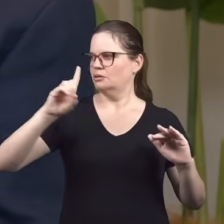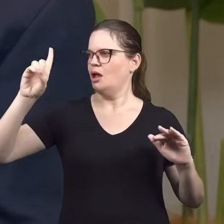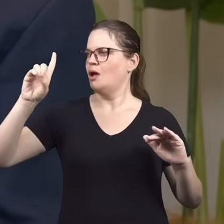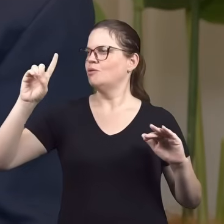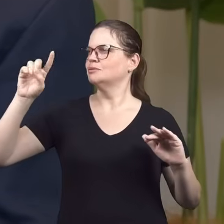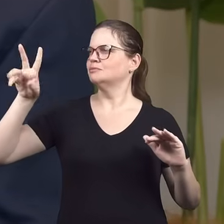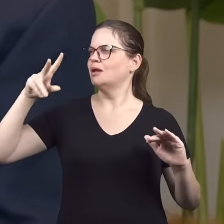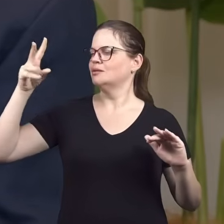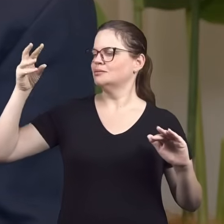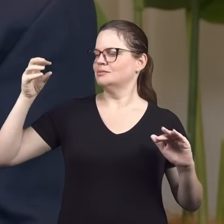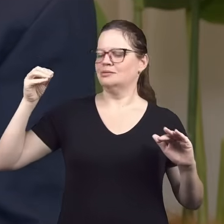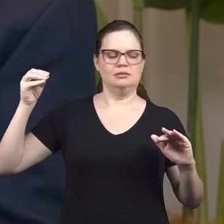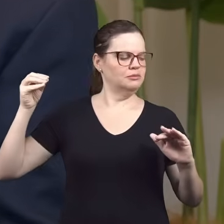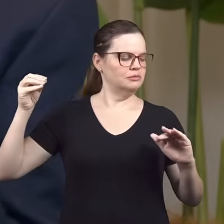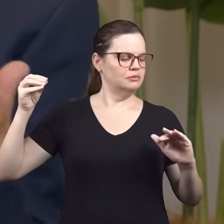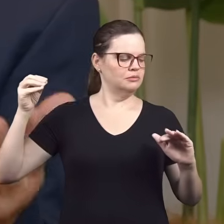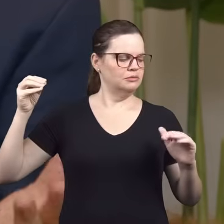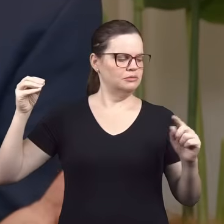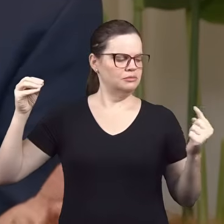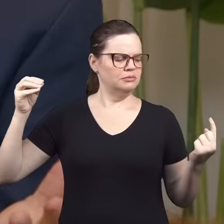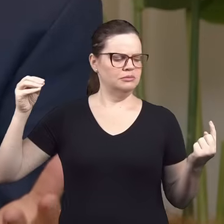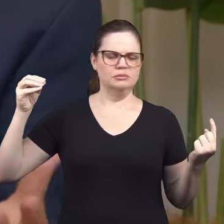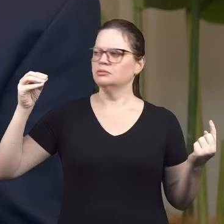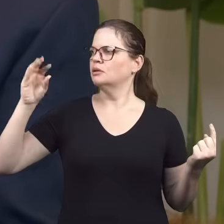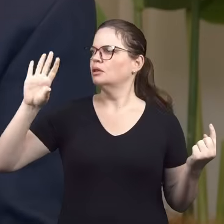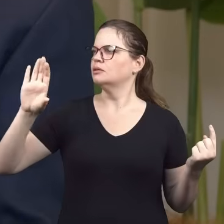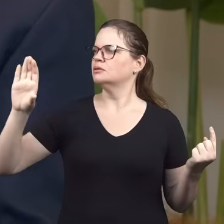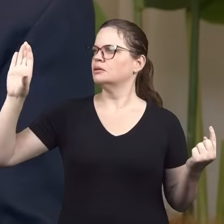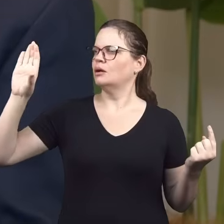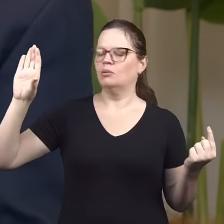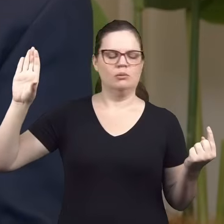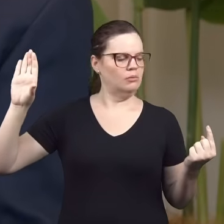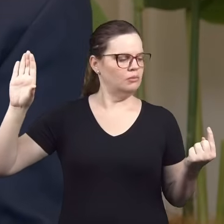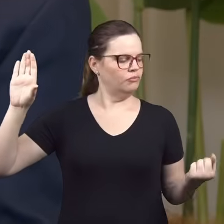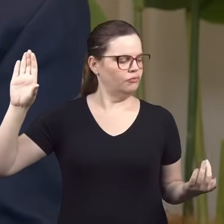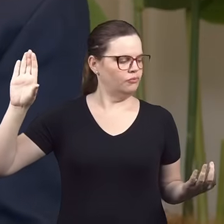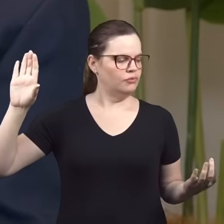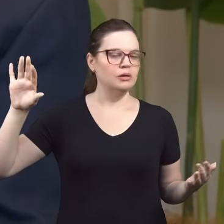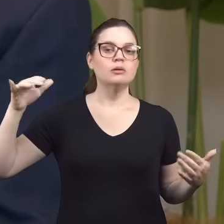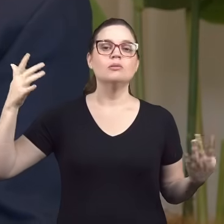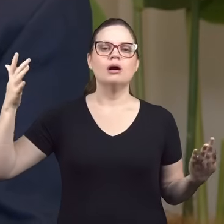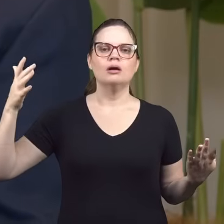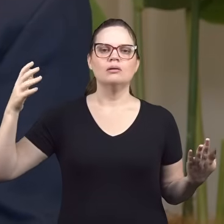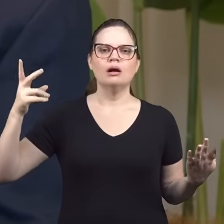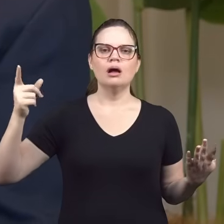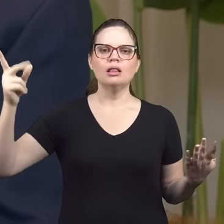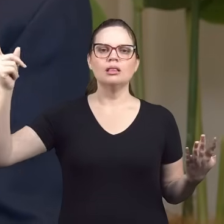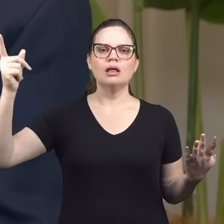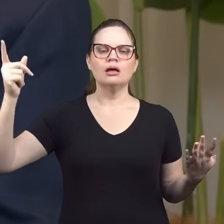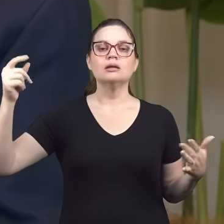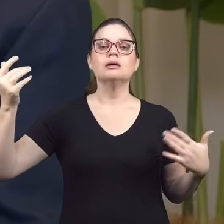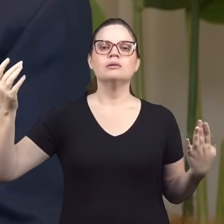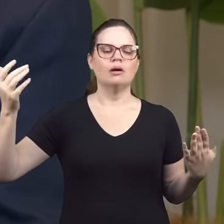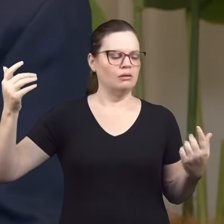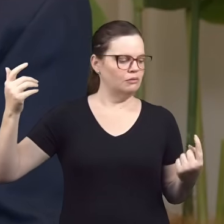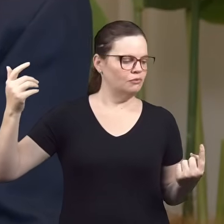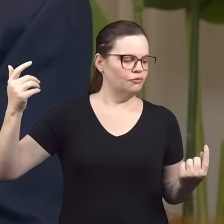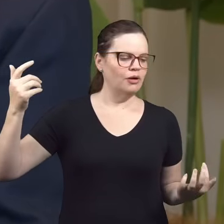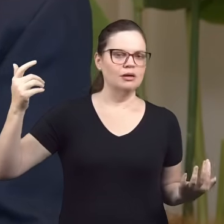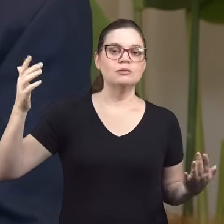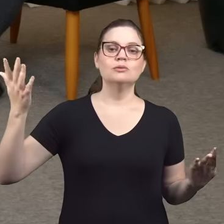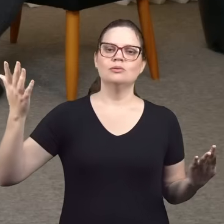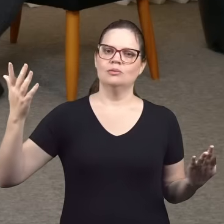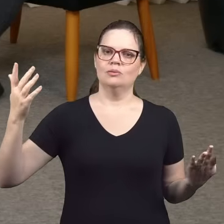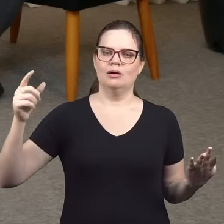tem para os fiéis. Você prefere o mundo ou prefere a recompensa eterna com o Senhor nosso